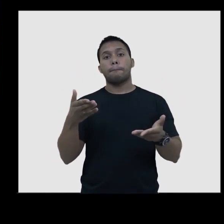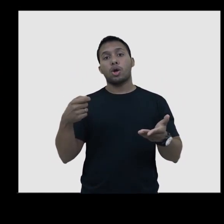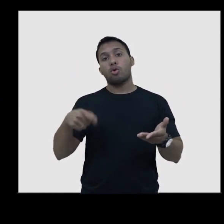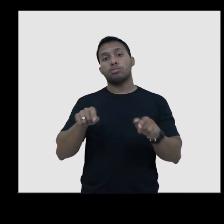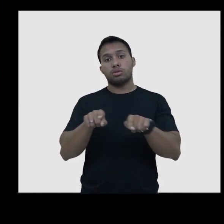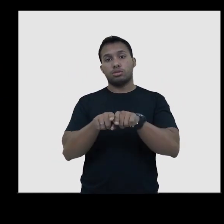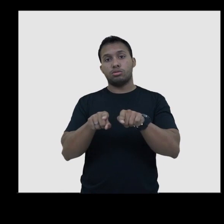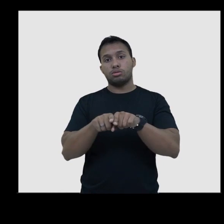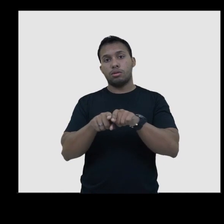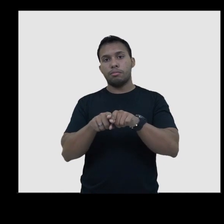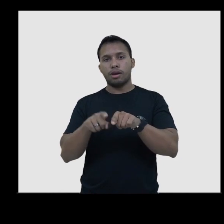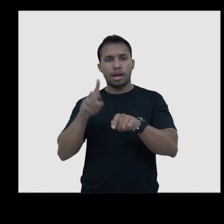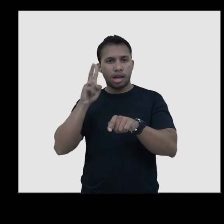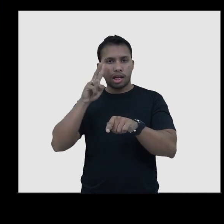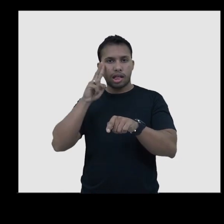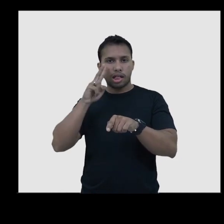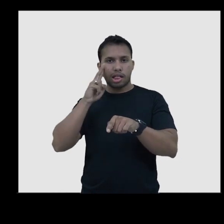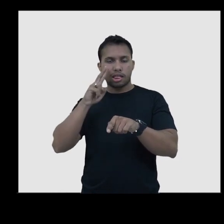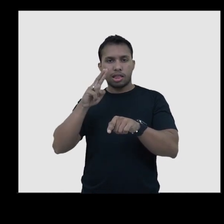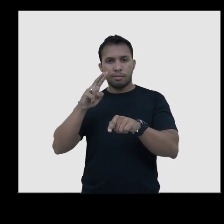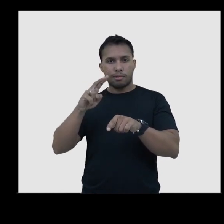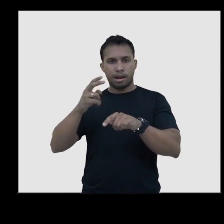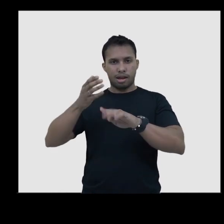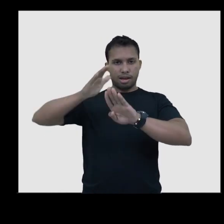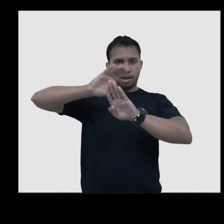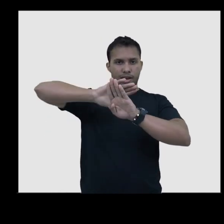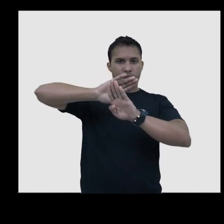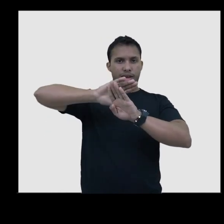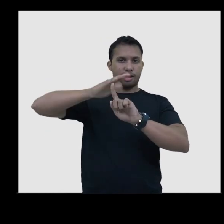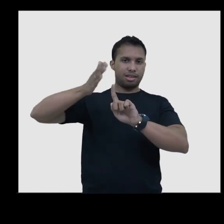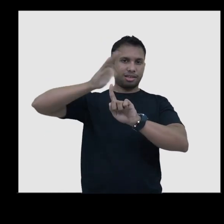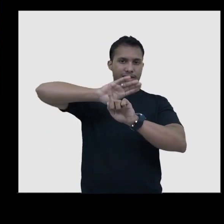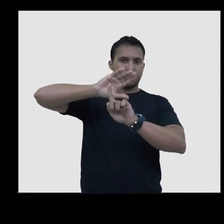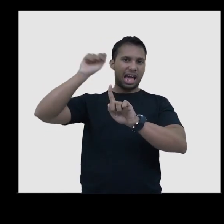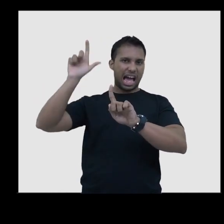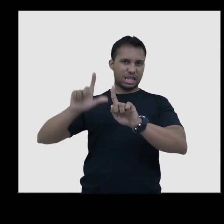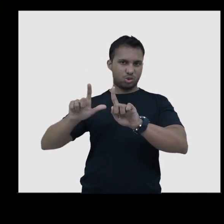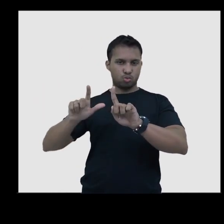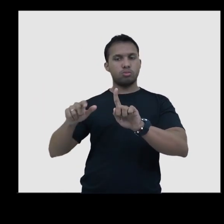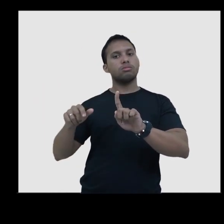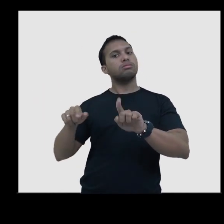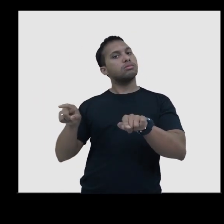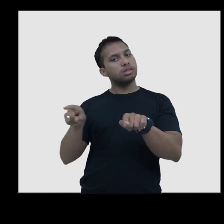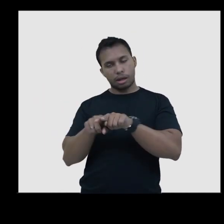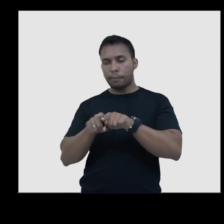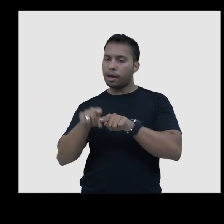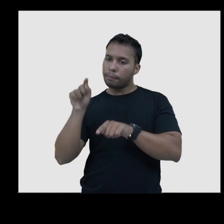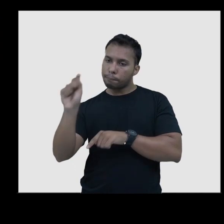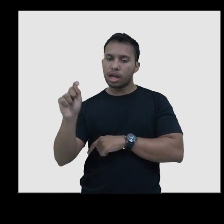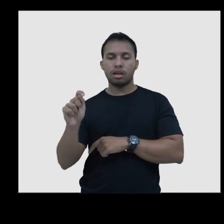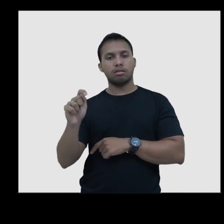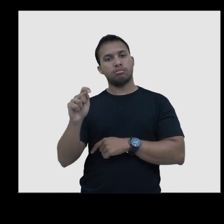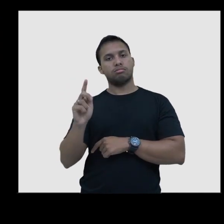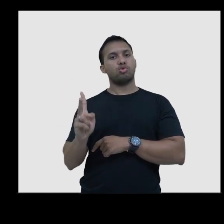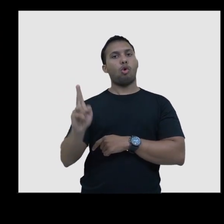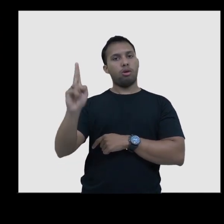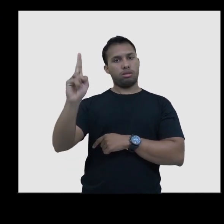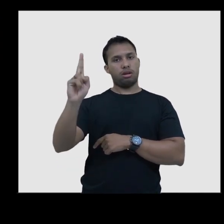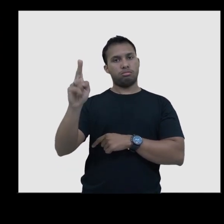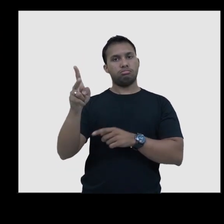também sobre a camada de fundo, né? A camada com fundo azul, para cortá-la também. Já que aqui a gente vai